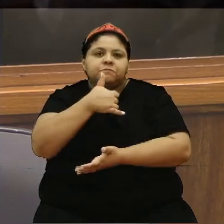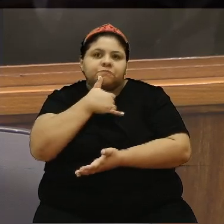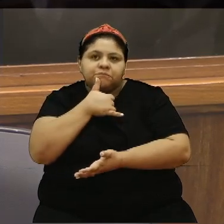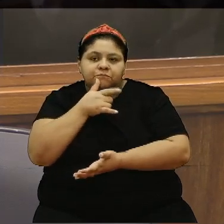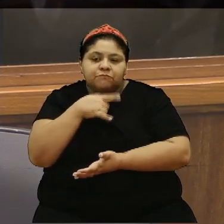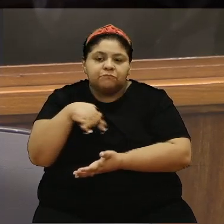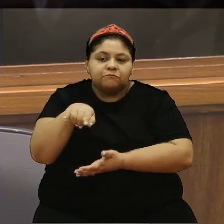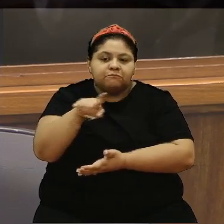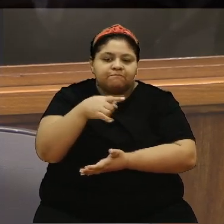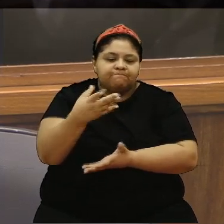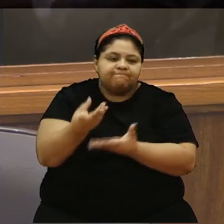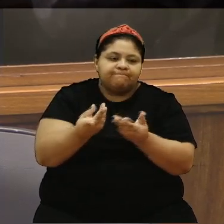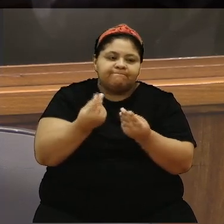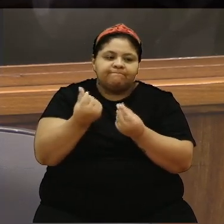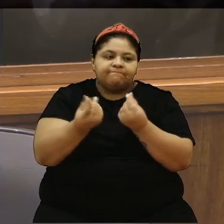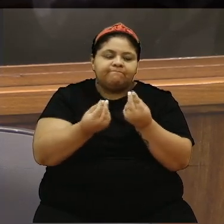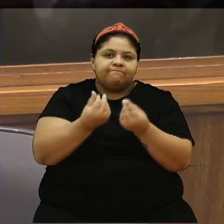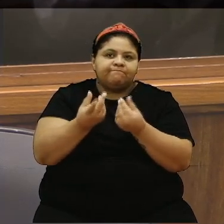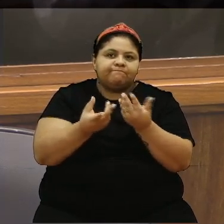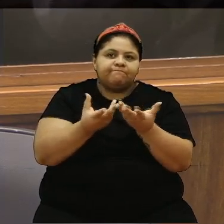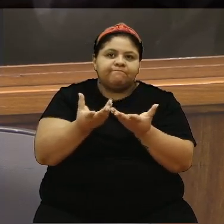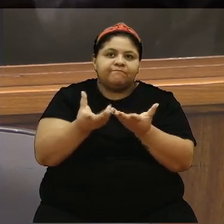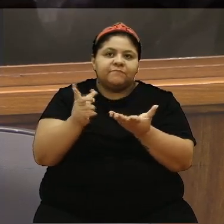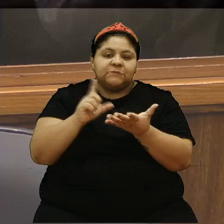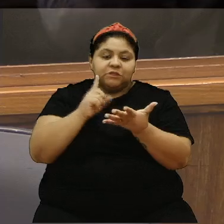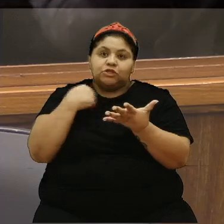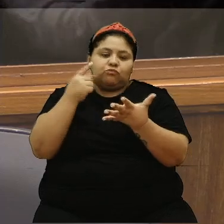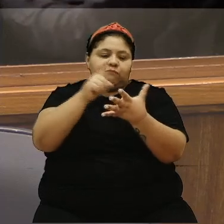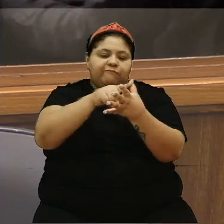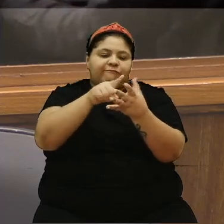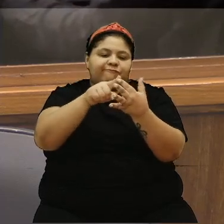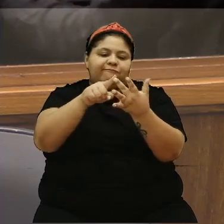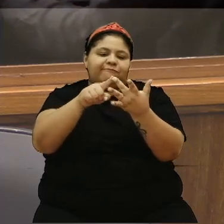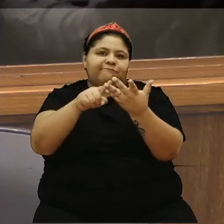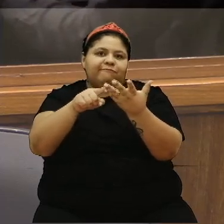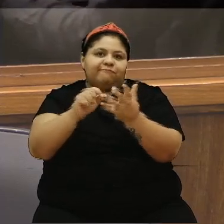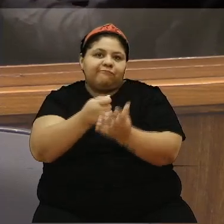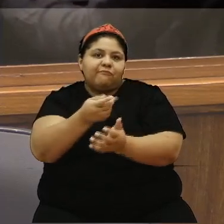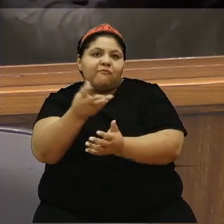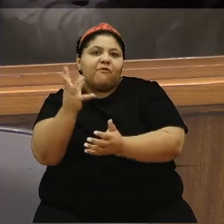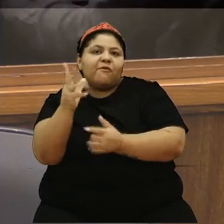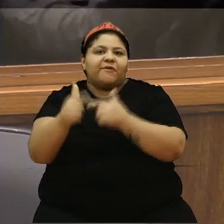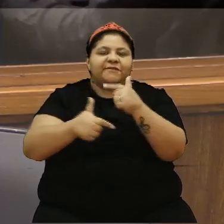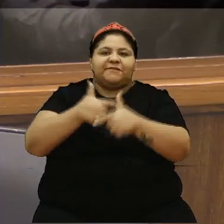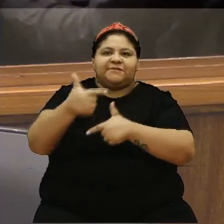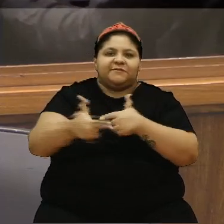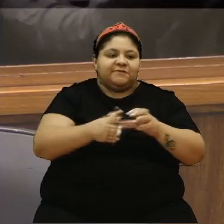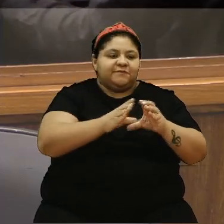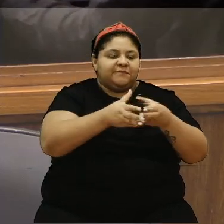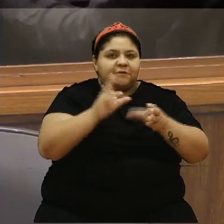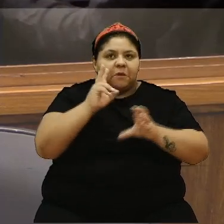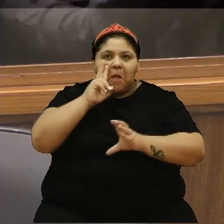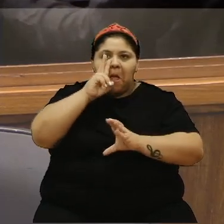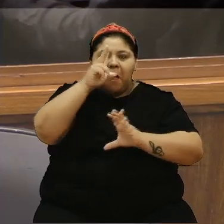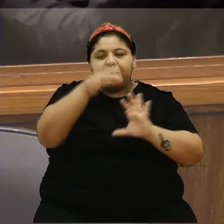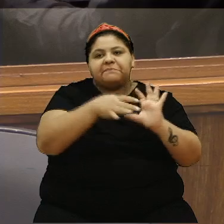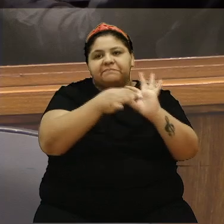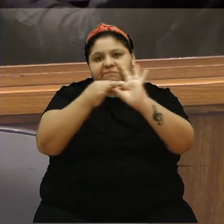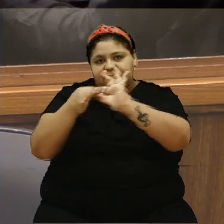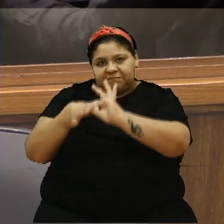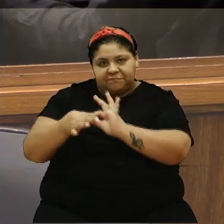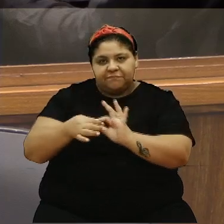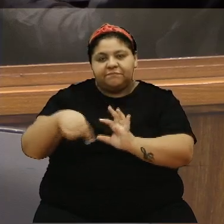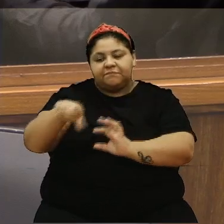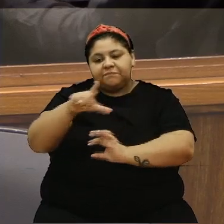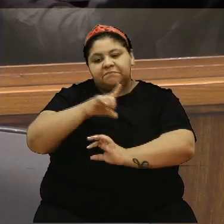a gente conta nos dedos quais são os serviços de convivência e fortalecimento de vínculos que nós